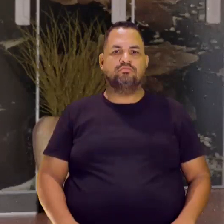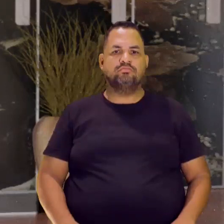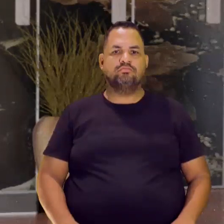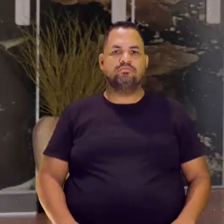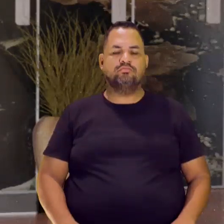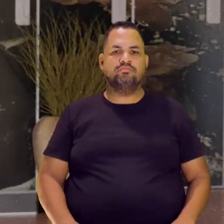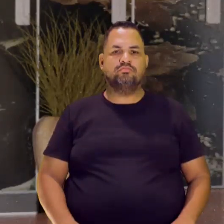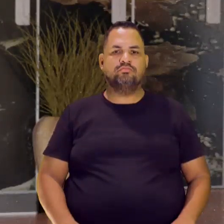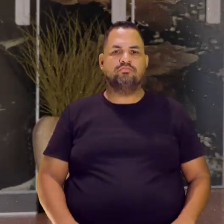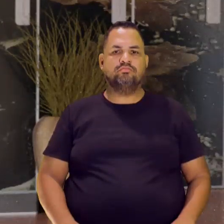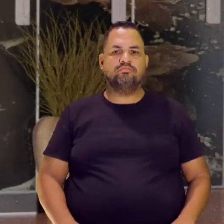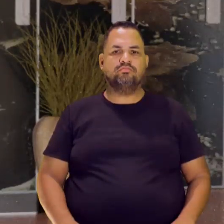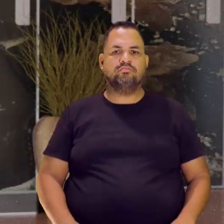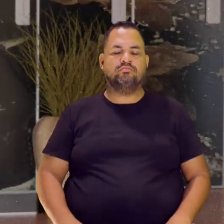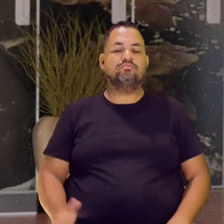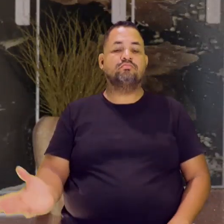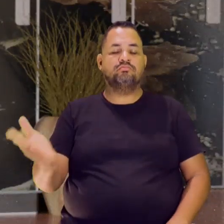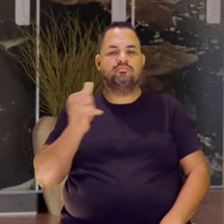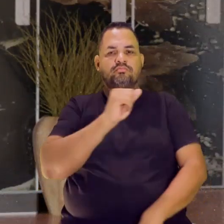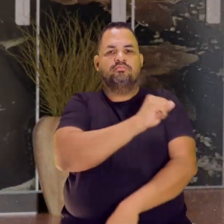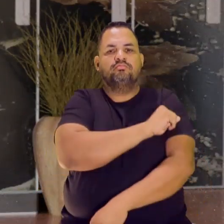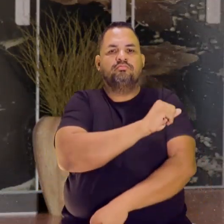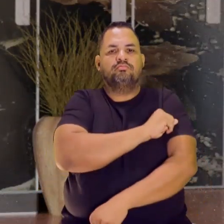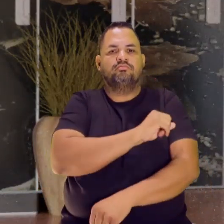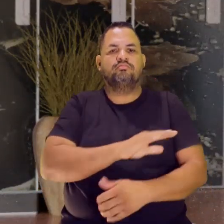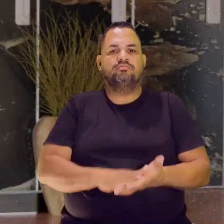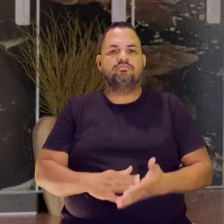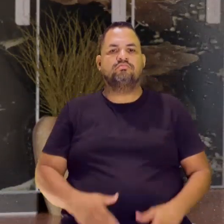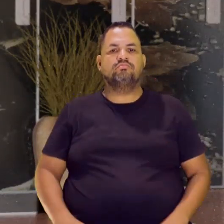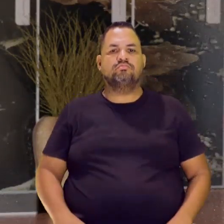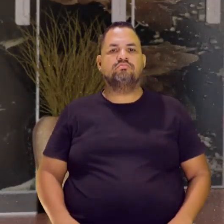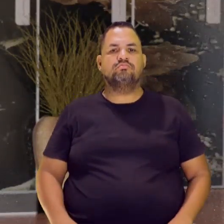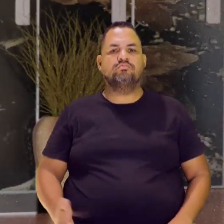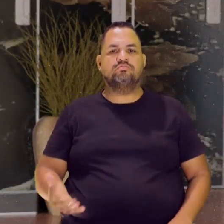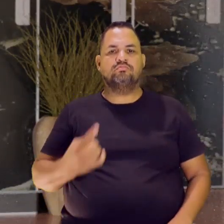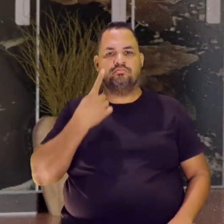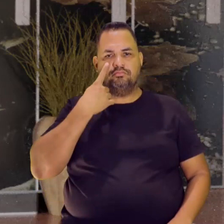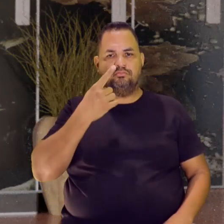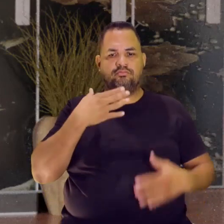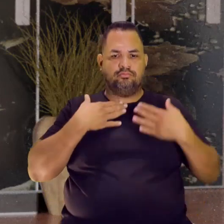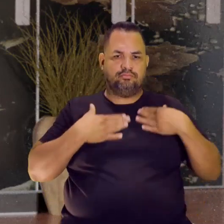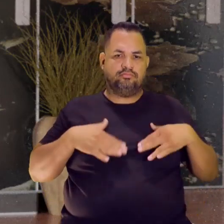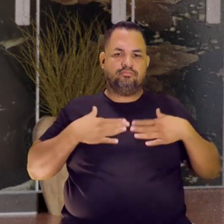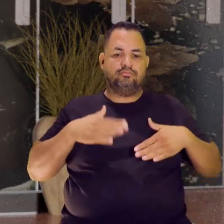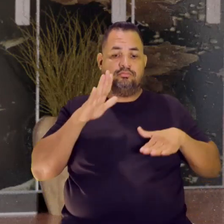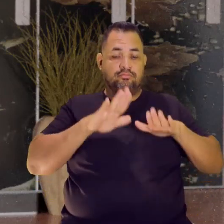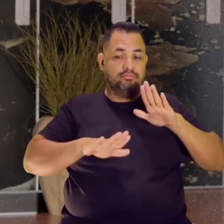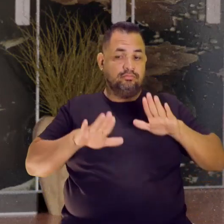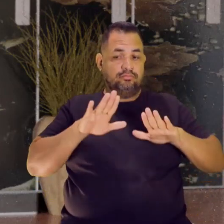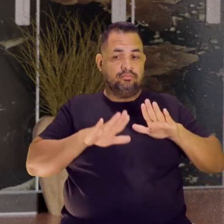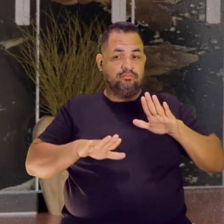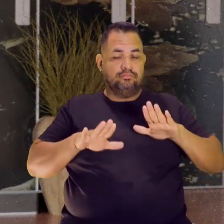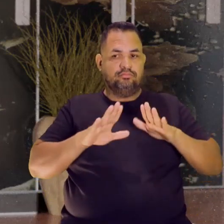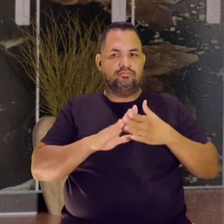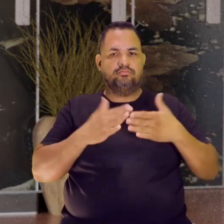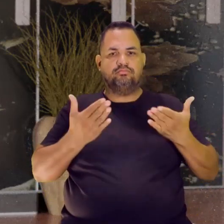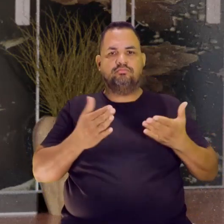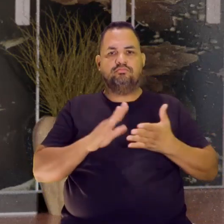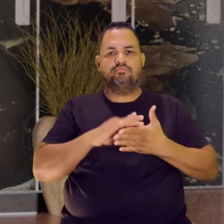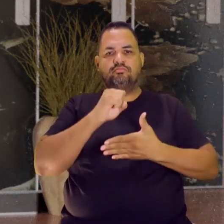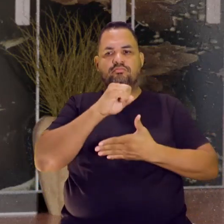Vamos lá, alunos, como eu sempre falo para vocês, vamos ler com calma e cuidado